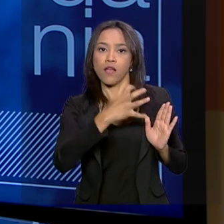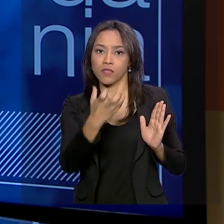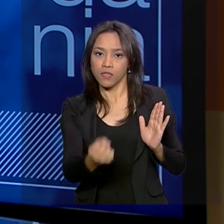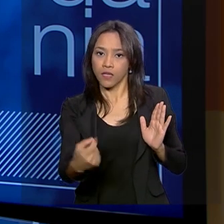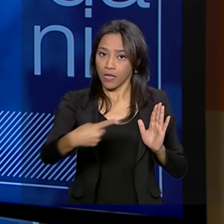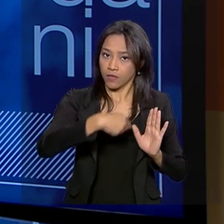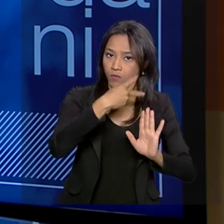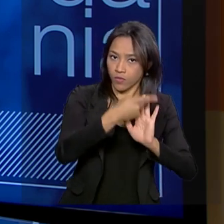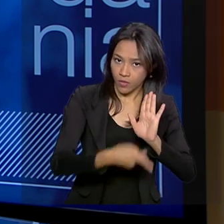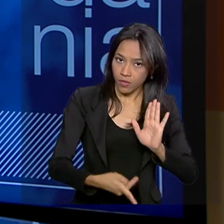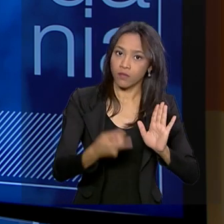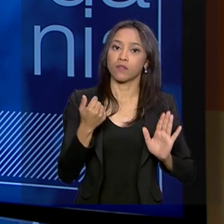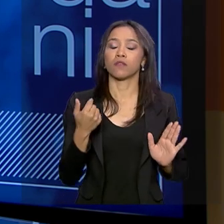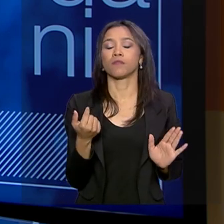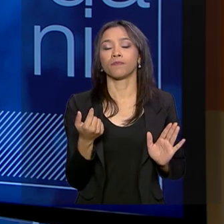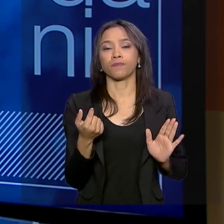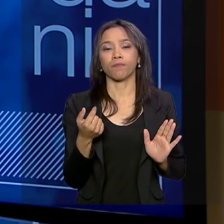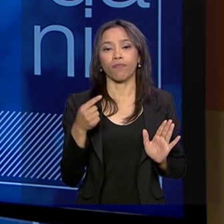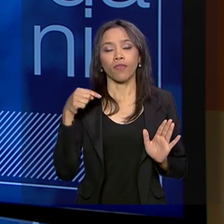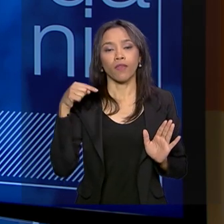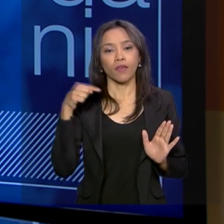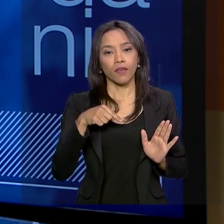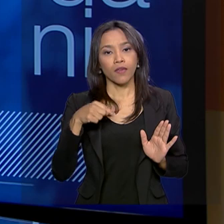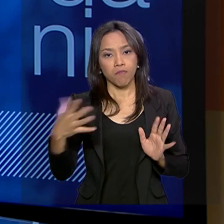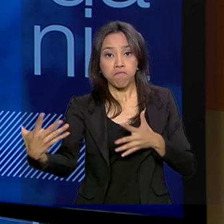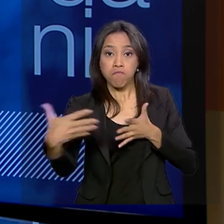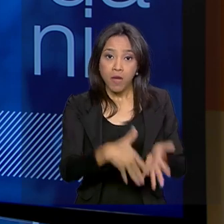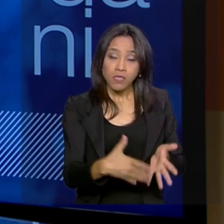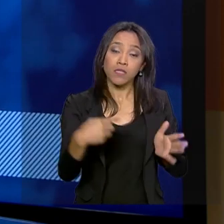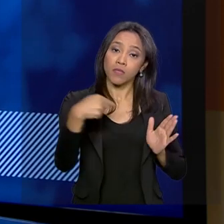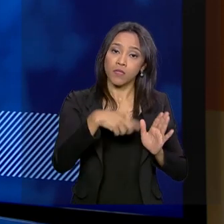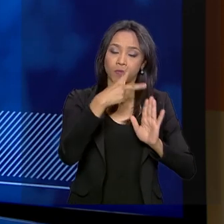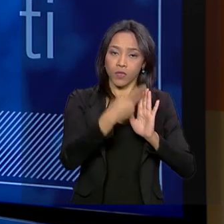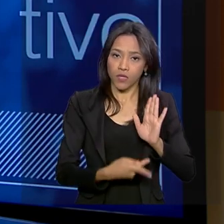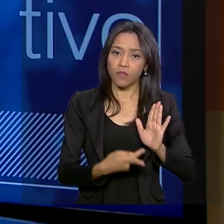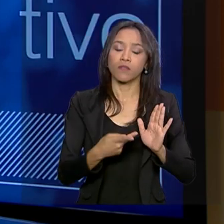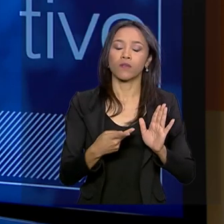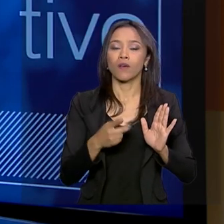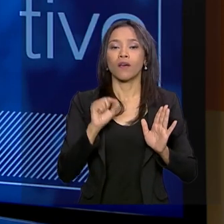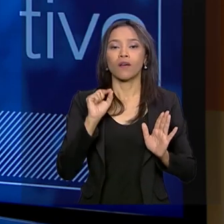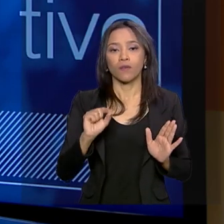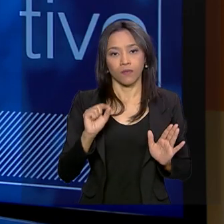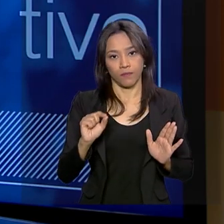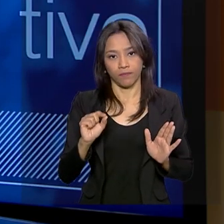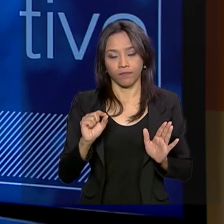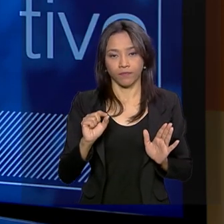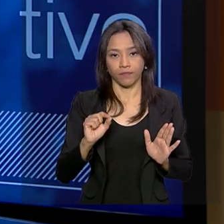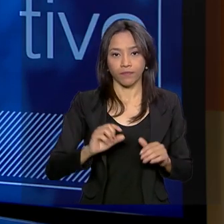projeto, que fazem parte desses projetos, eles possibilitam